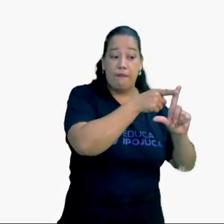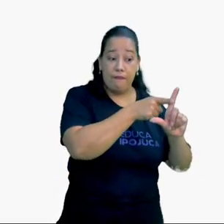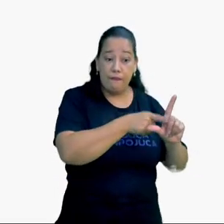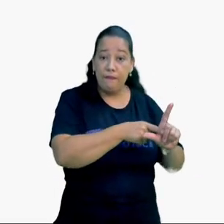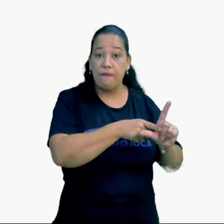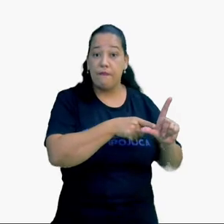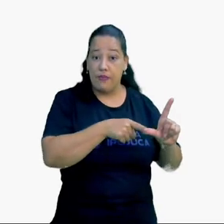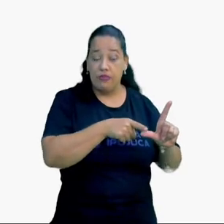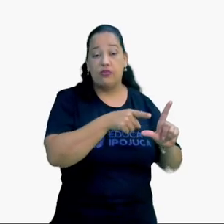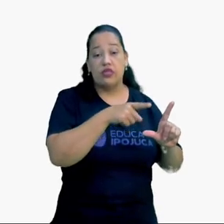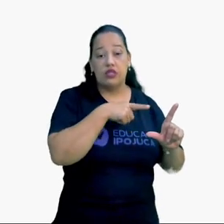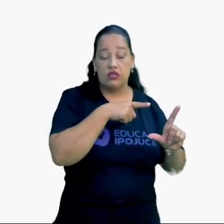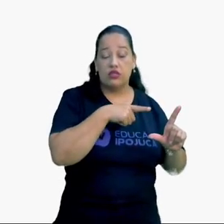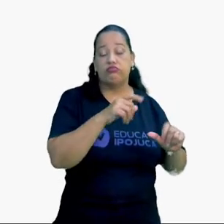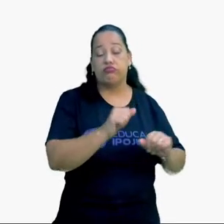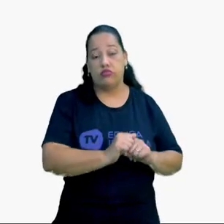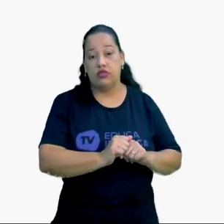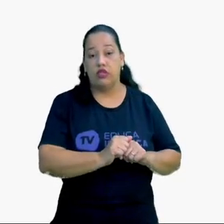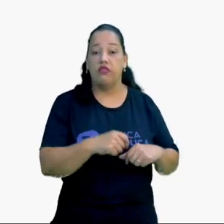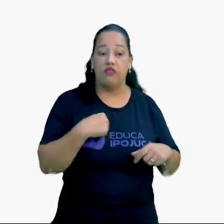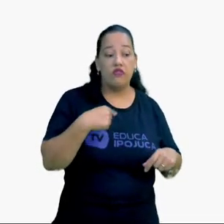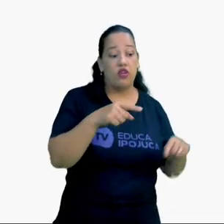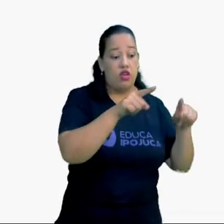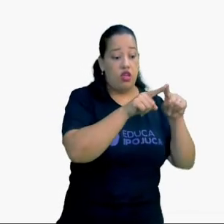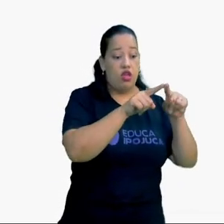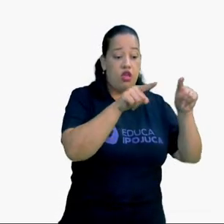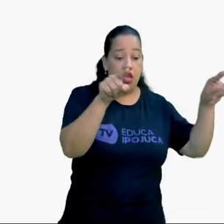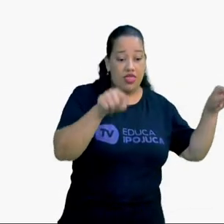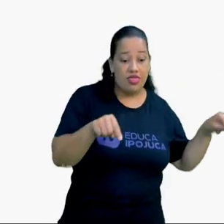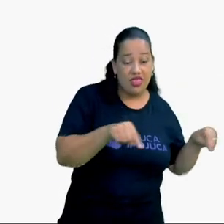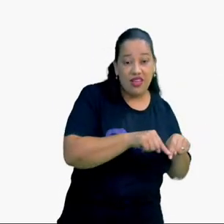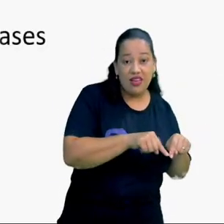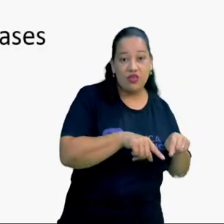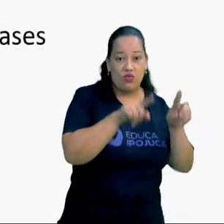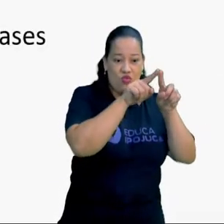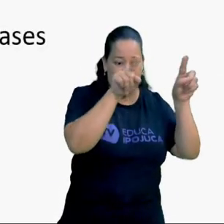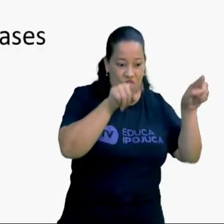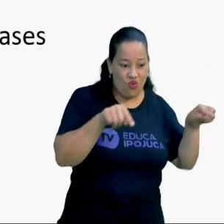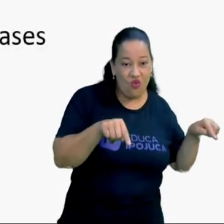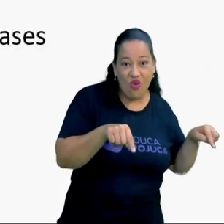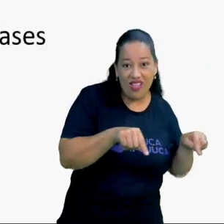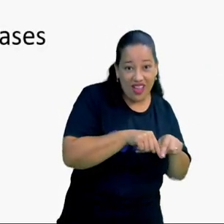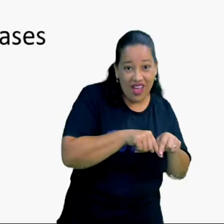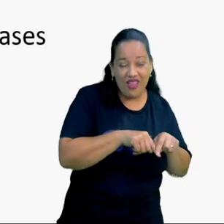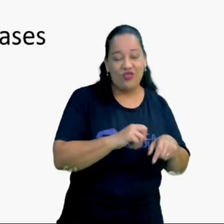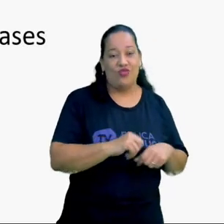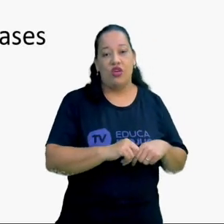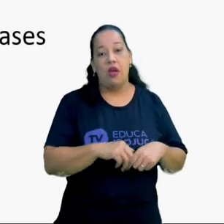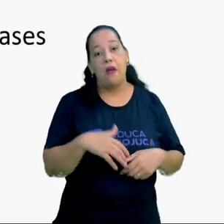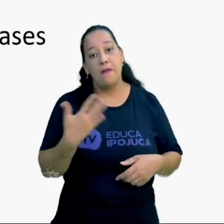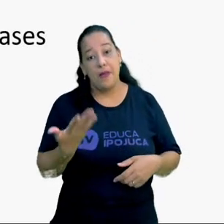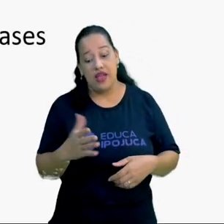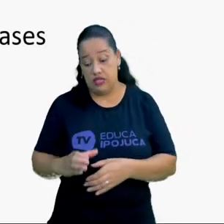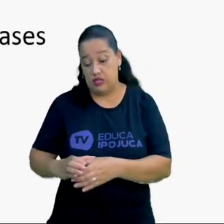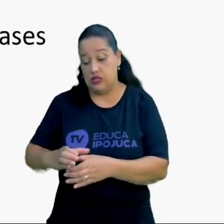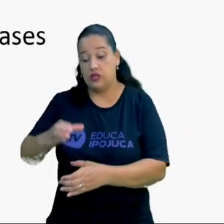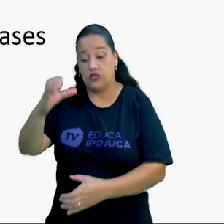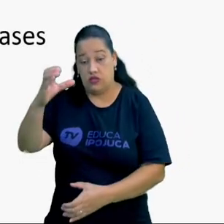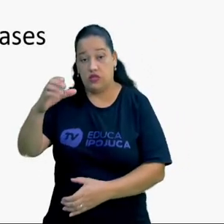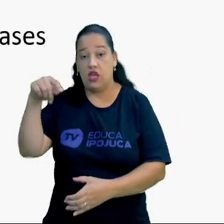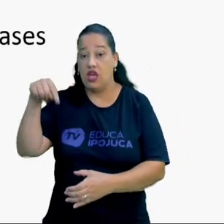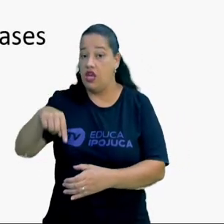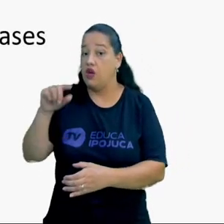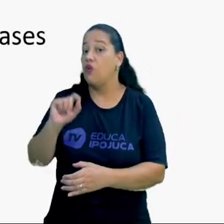polígonos, retângulos, quadrados, paralelogramos. Já o cilindro é um sólido